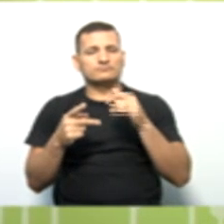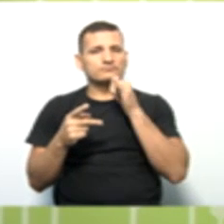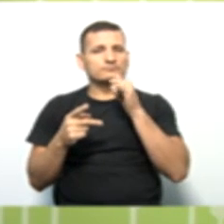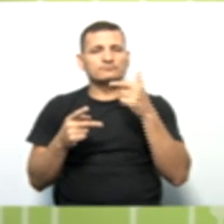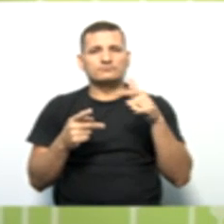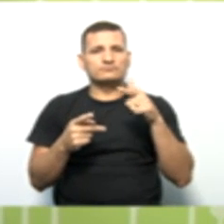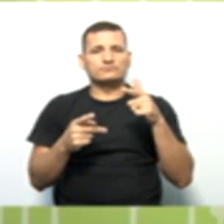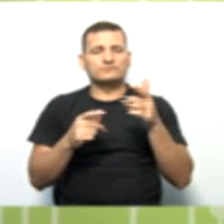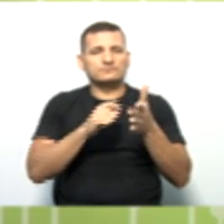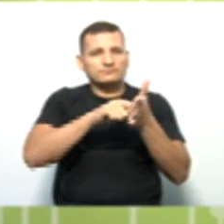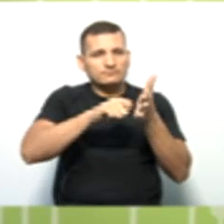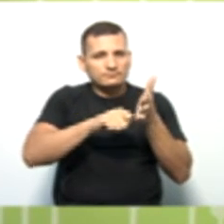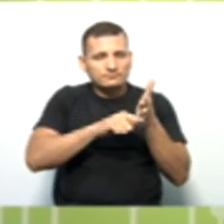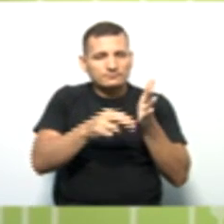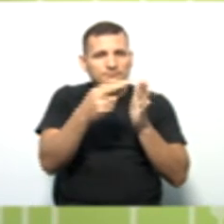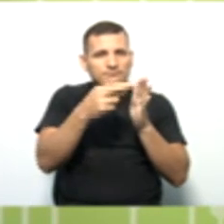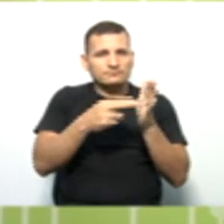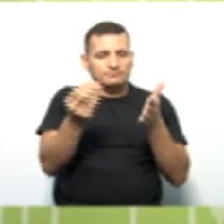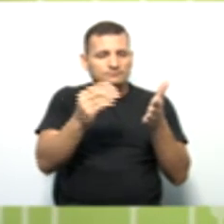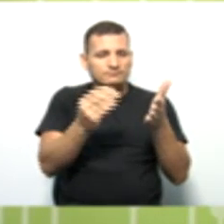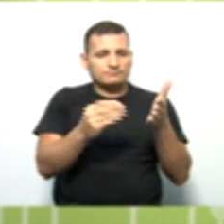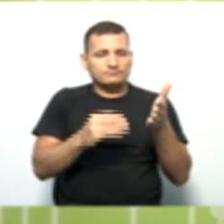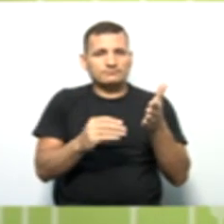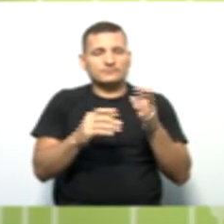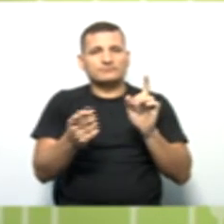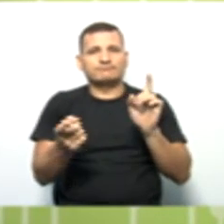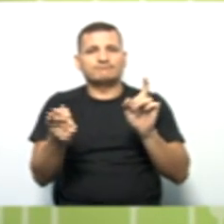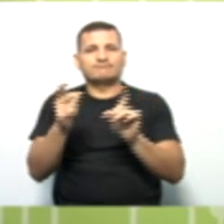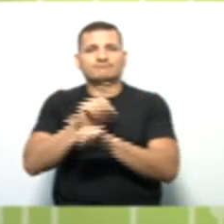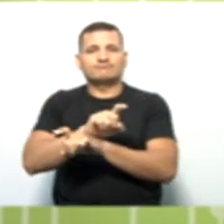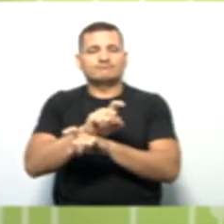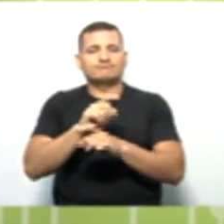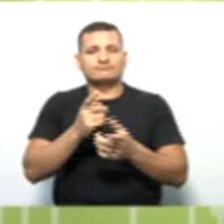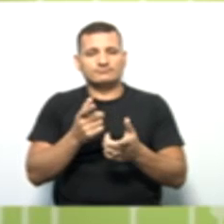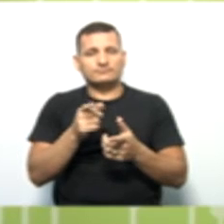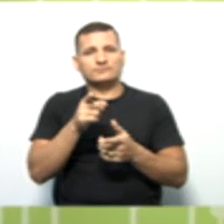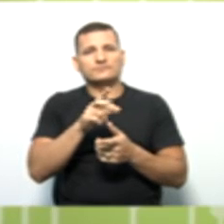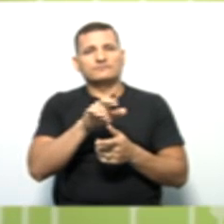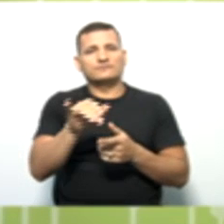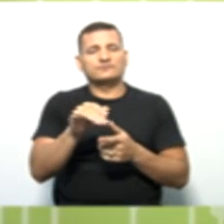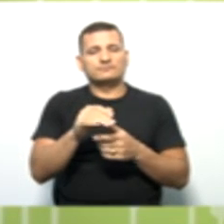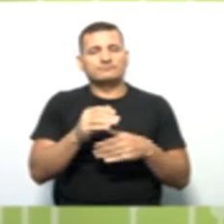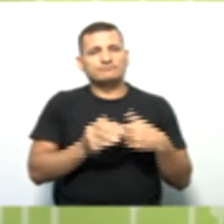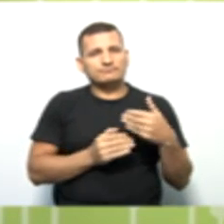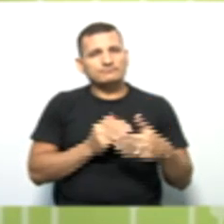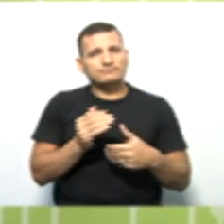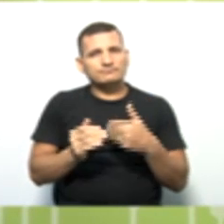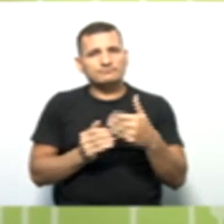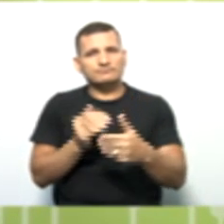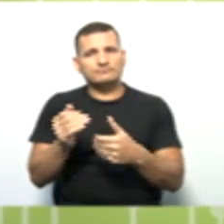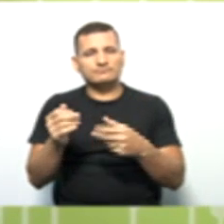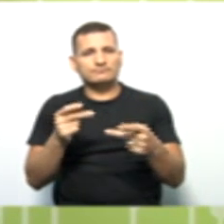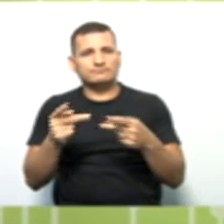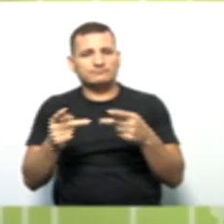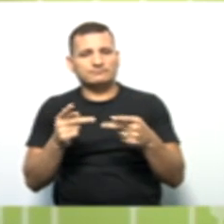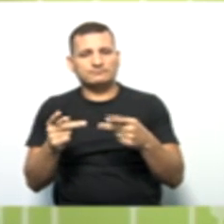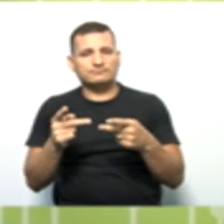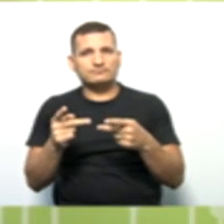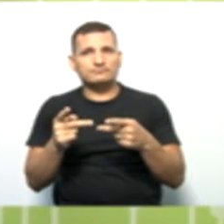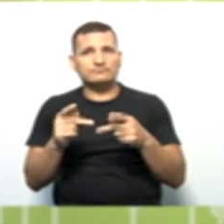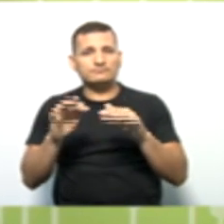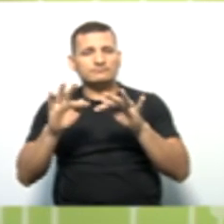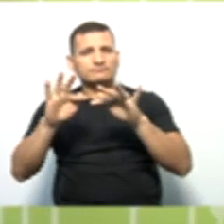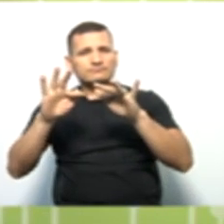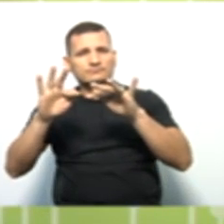levantamento correto de requisitos? É o inverso, tá? Então você vai caminhando com o projeto, quando você